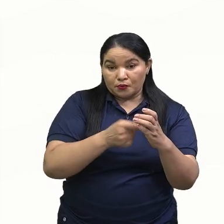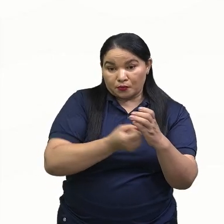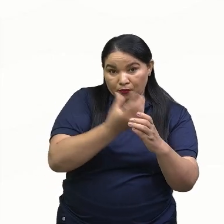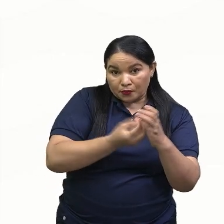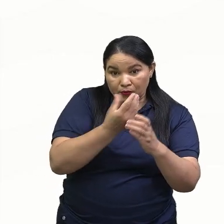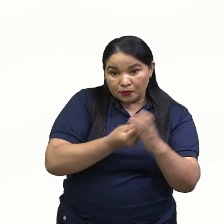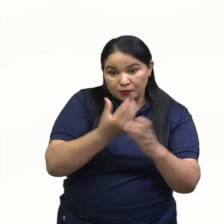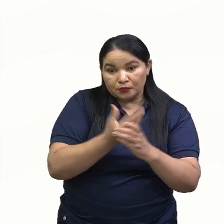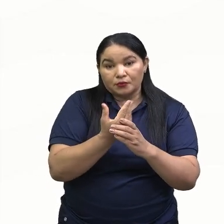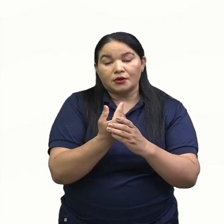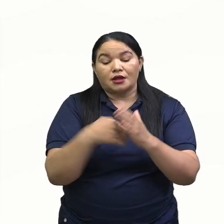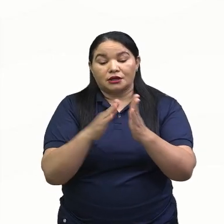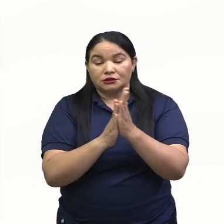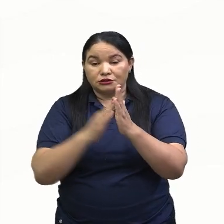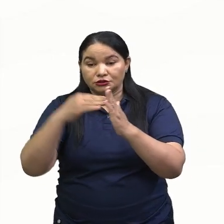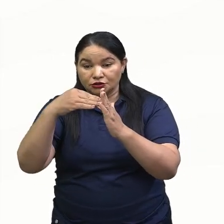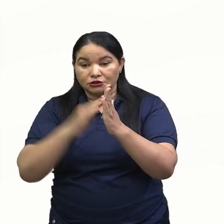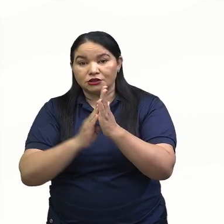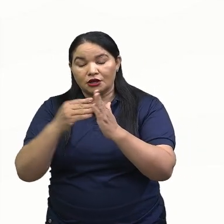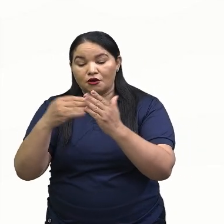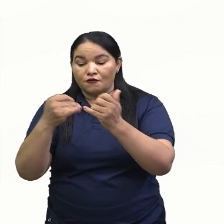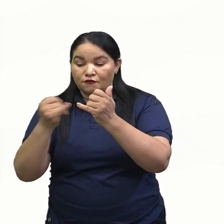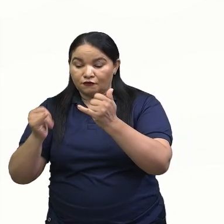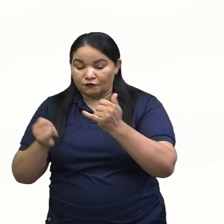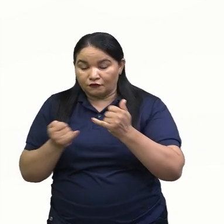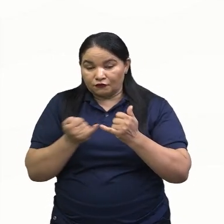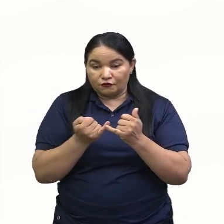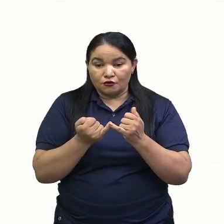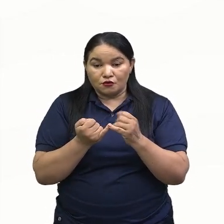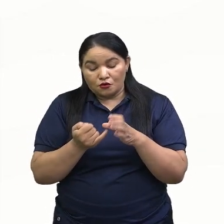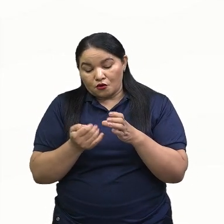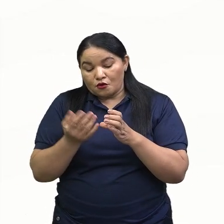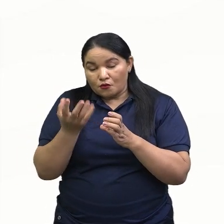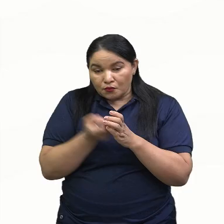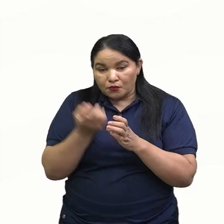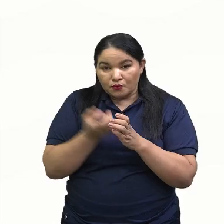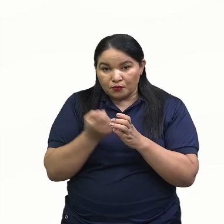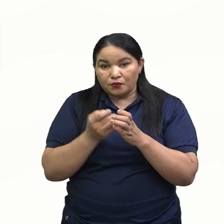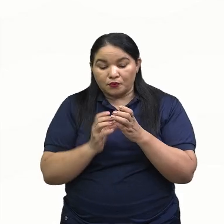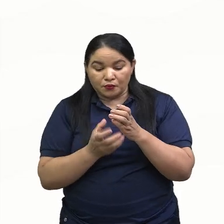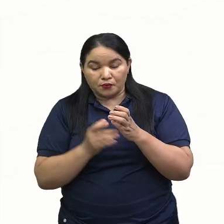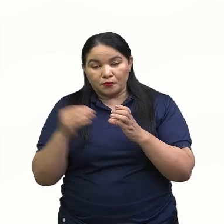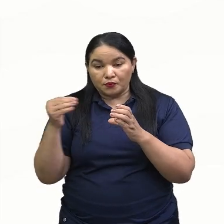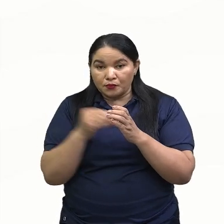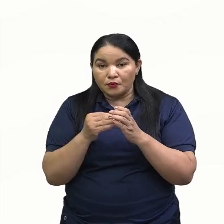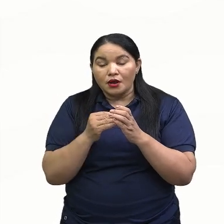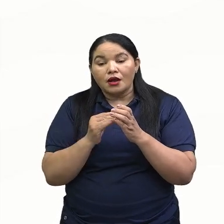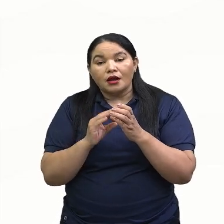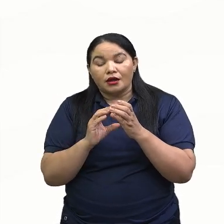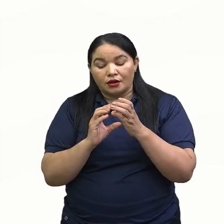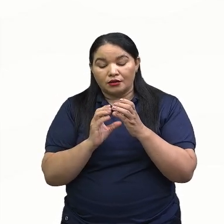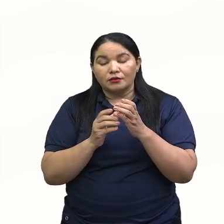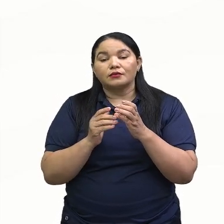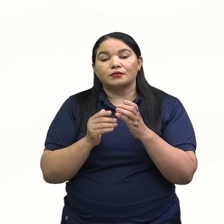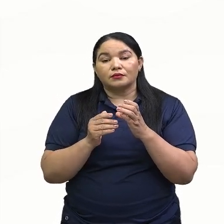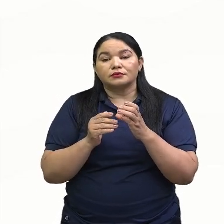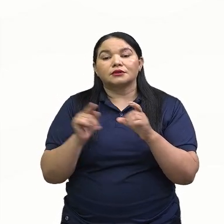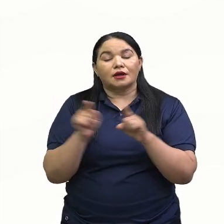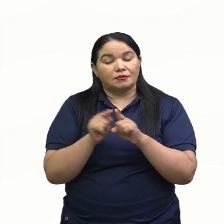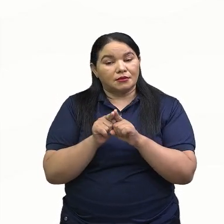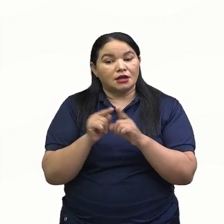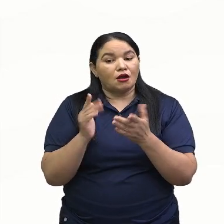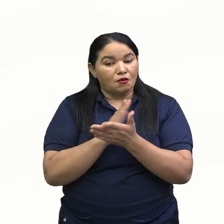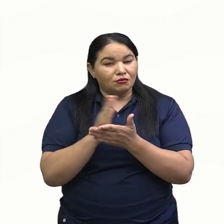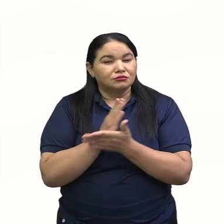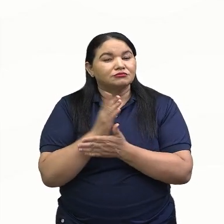uma chave e esses fios. E nesse caso, existem aí também alguns modelos que aparecem no